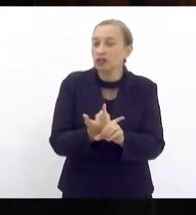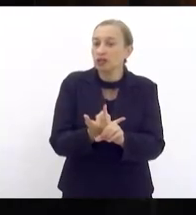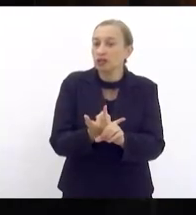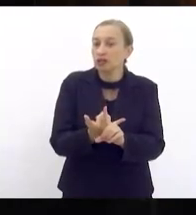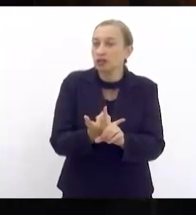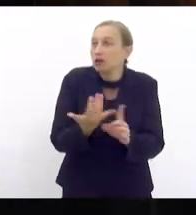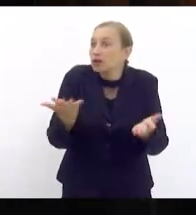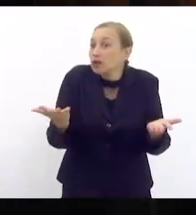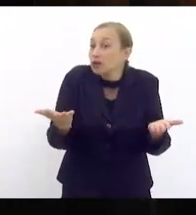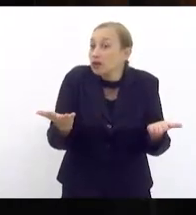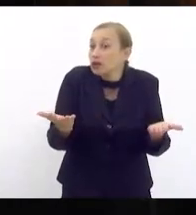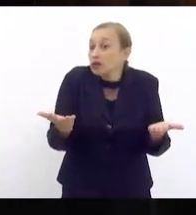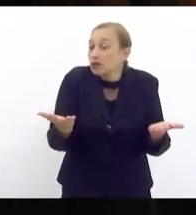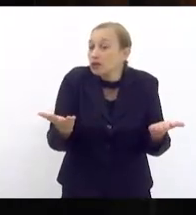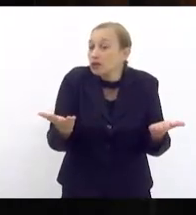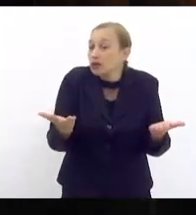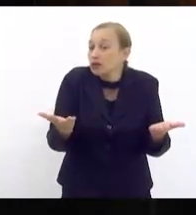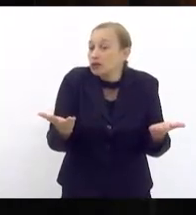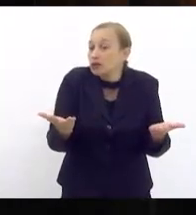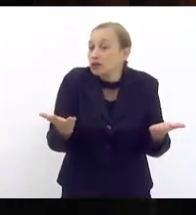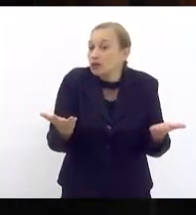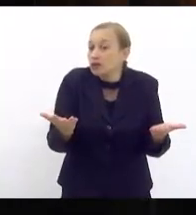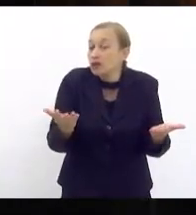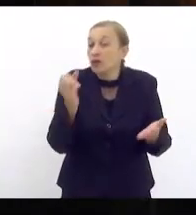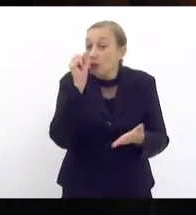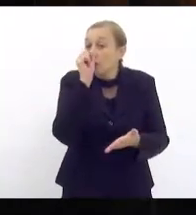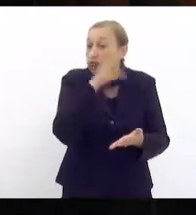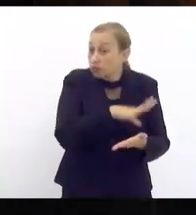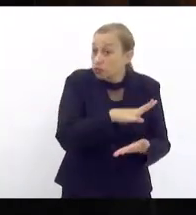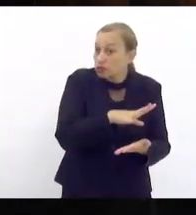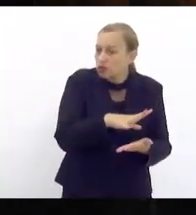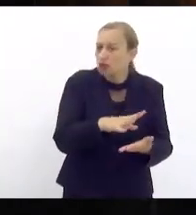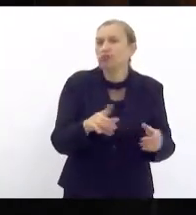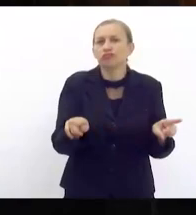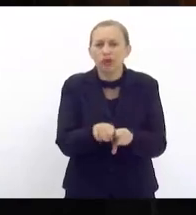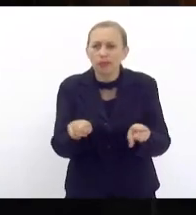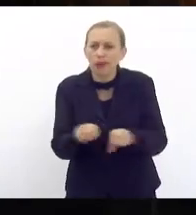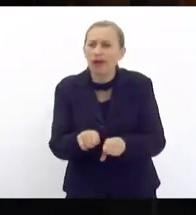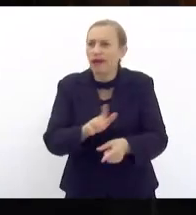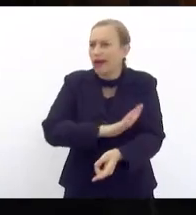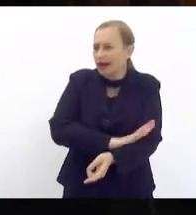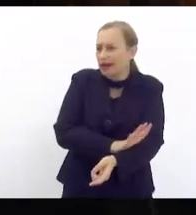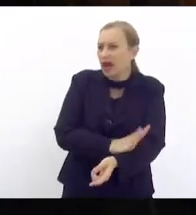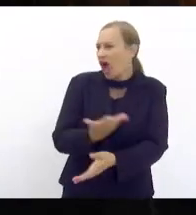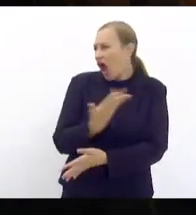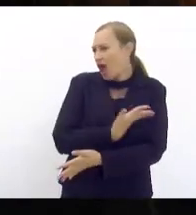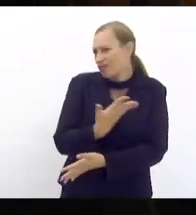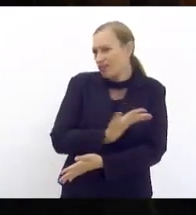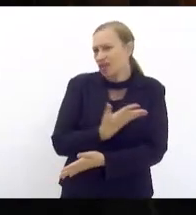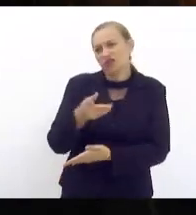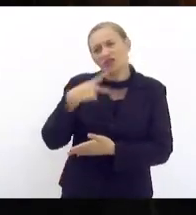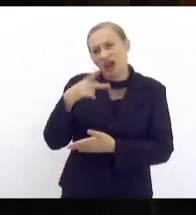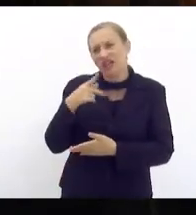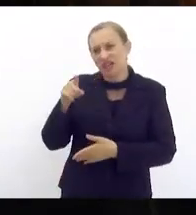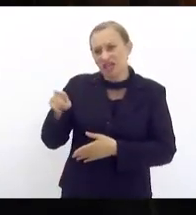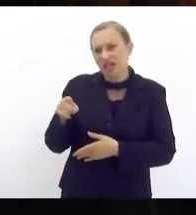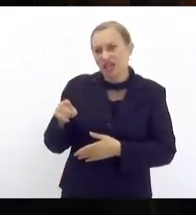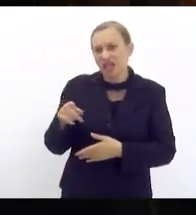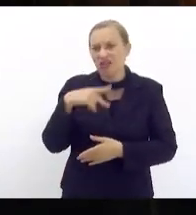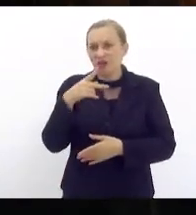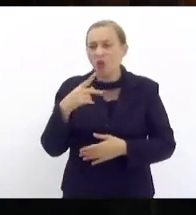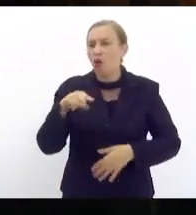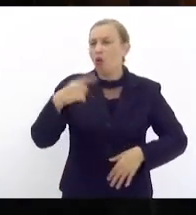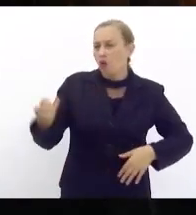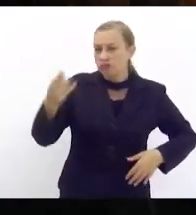nessa situação absurda e aí reproduzindo o racismo também os amigos contaram que ele chamou alguém de